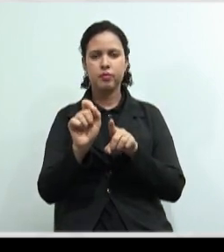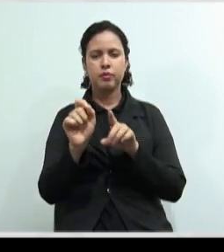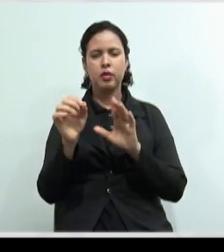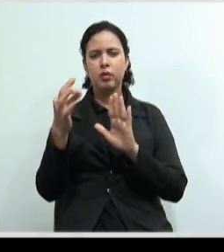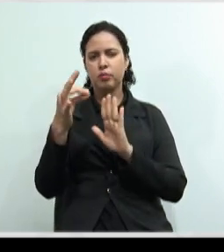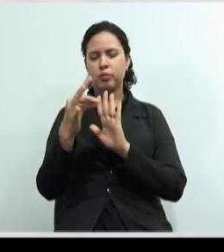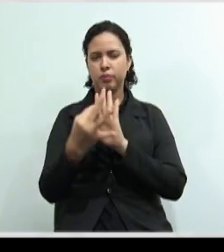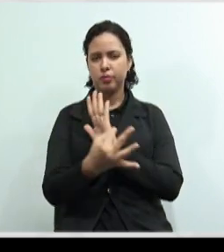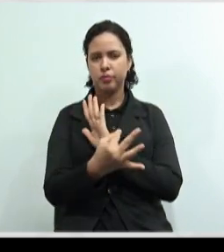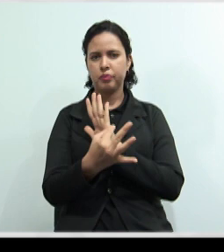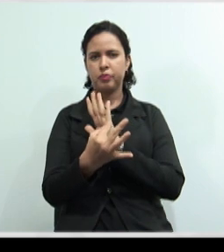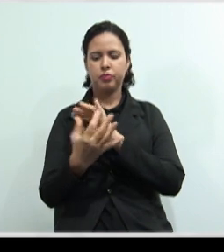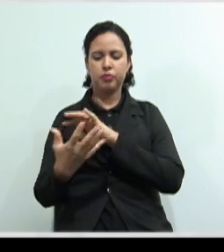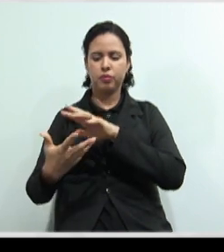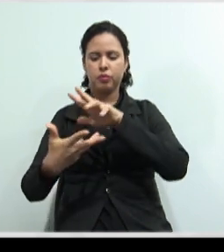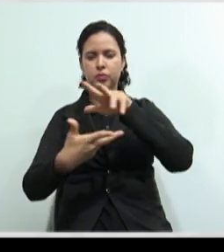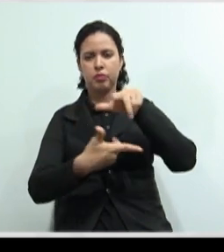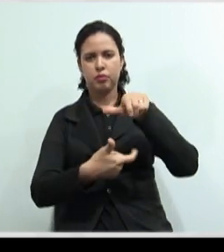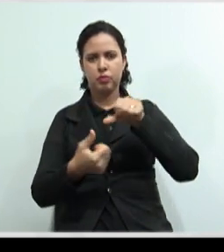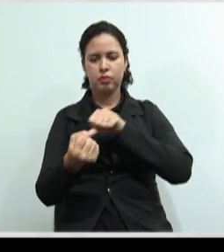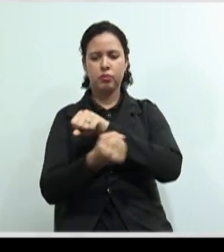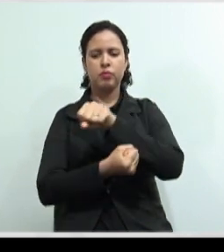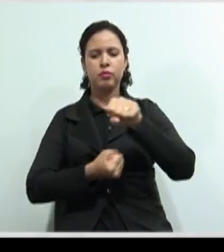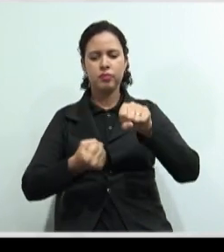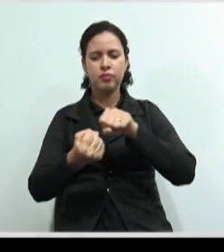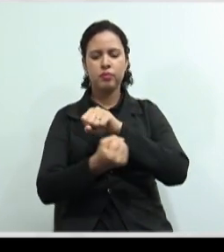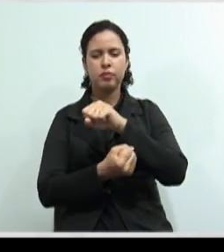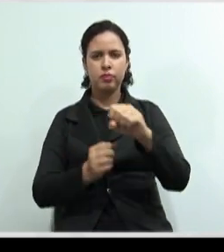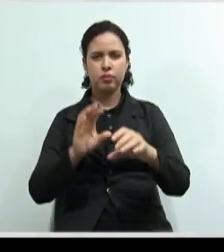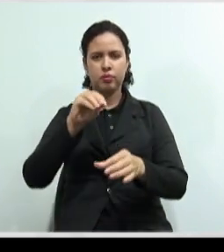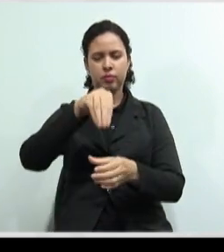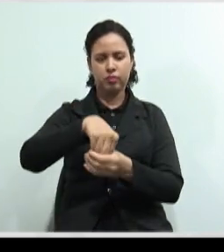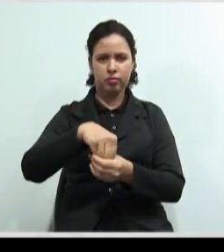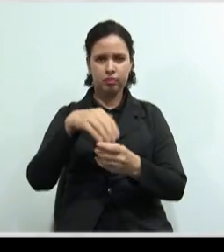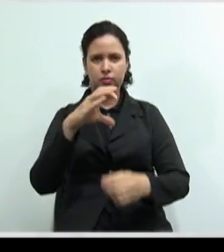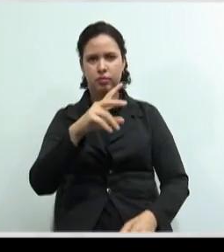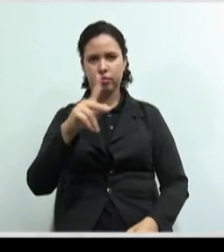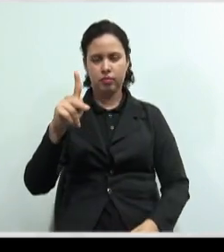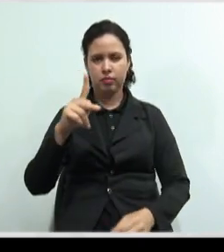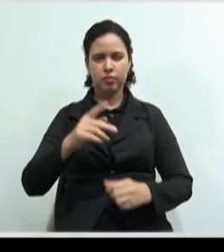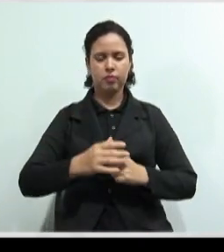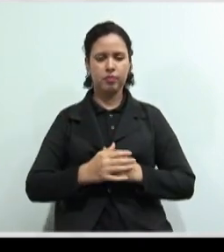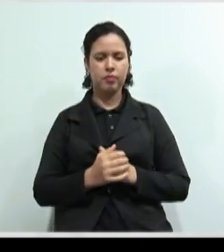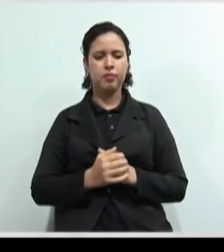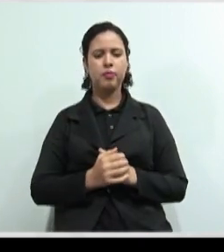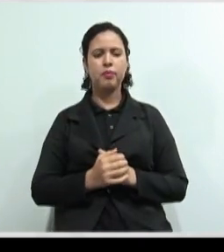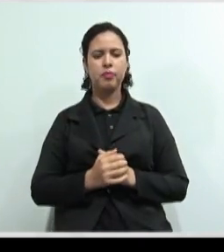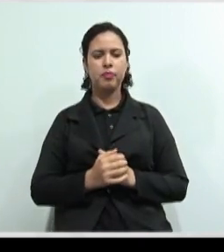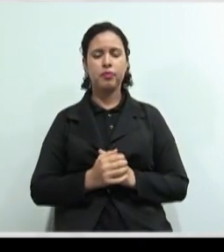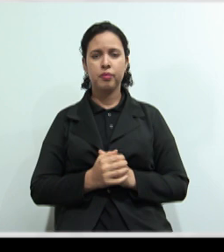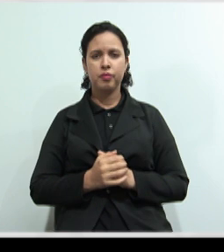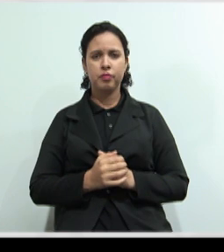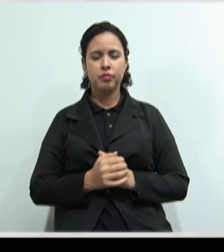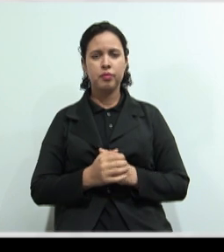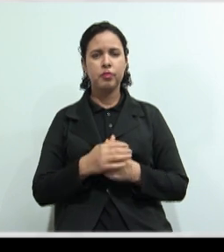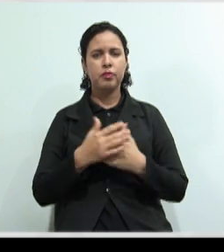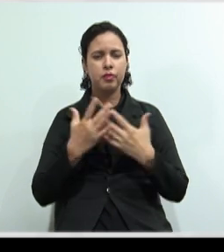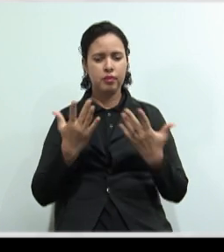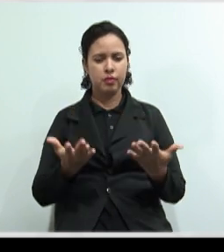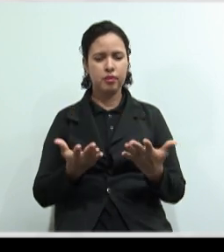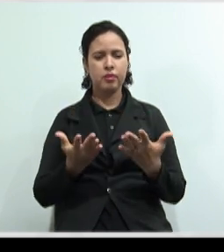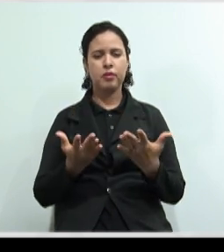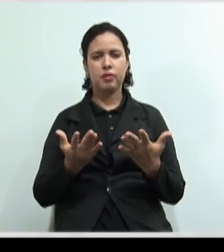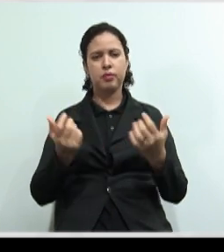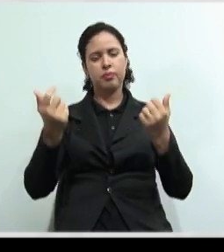sustentabilidade no cooperativismo. Então, gente, começando o nosso conteúdo, quando a gente fala aqui